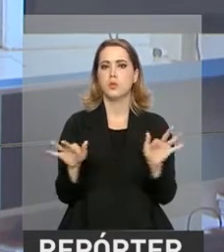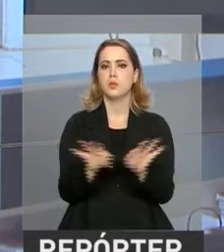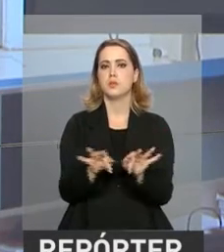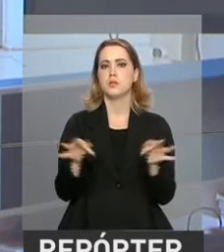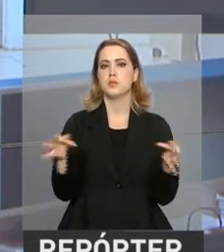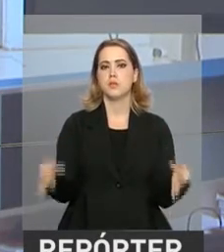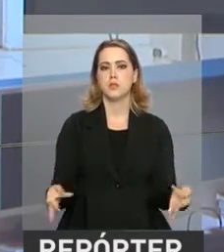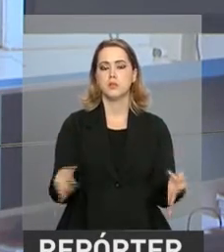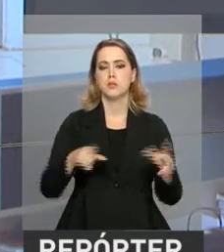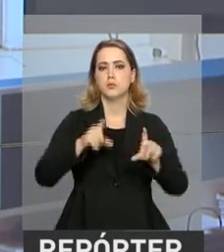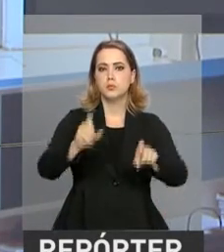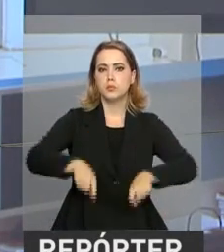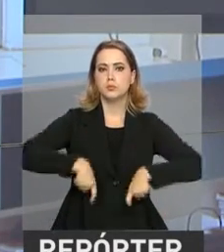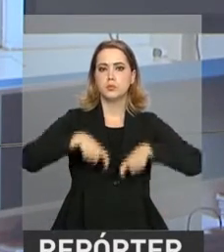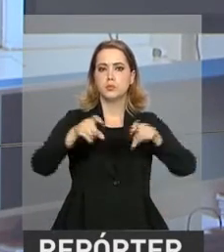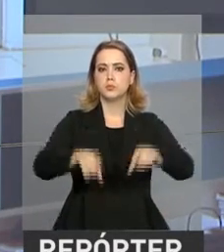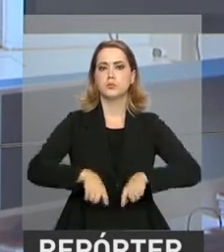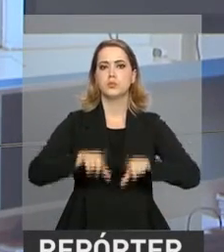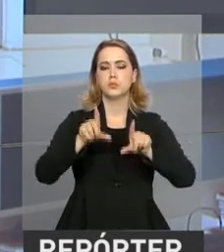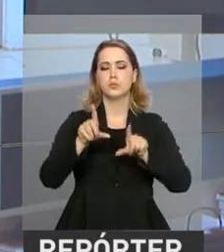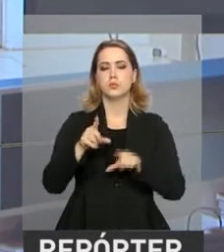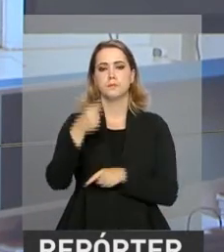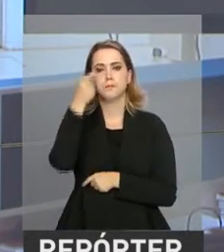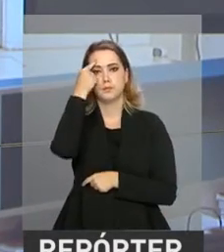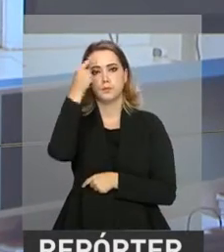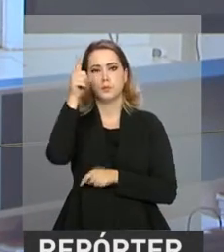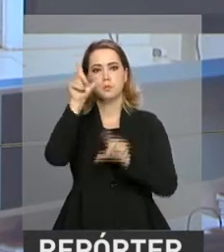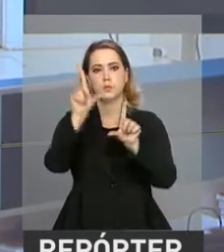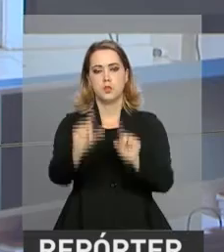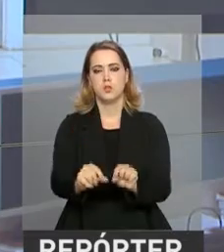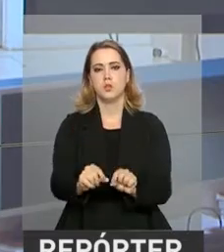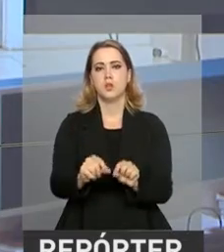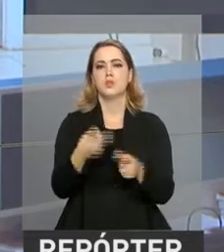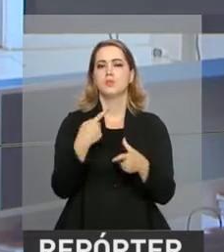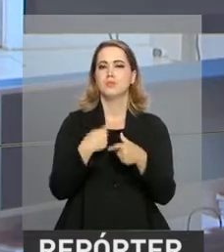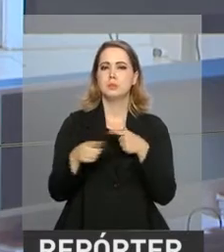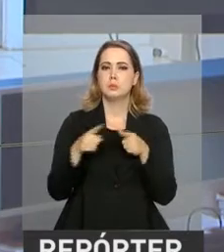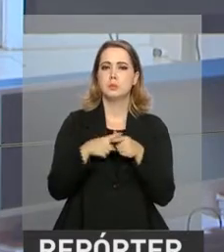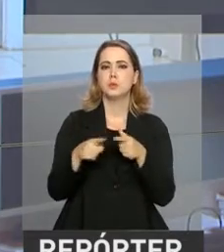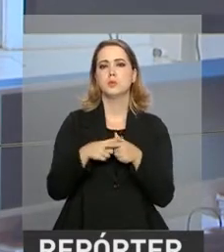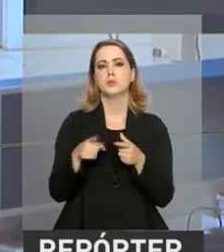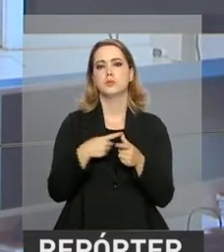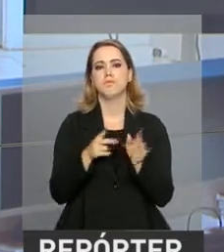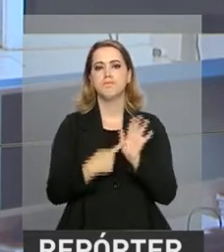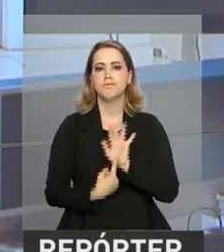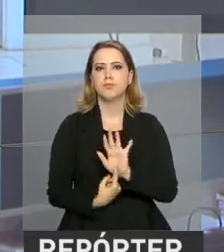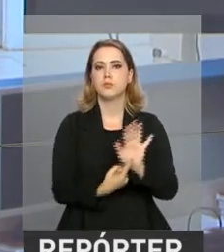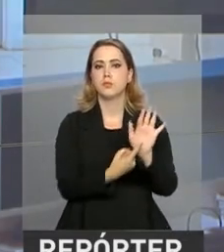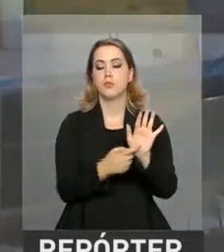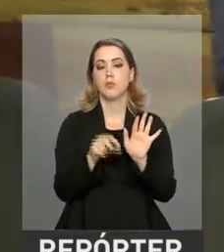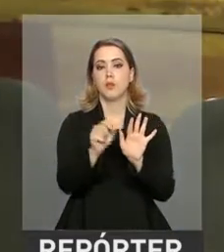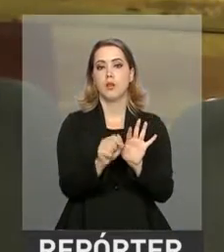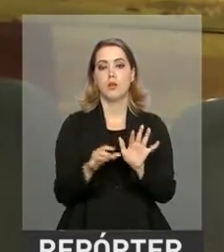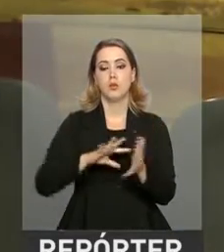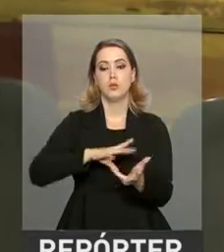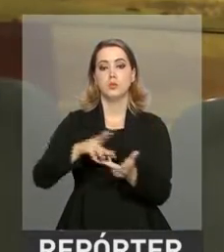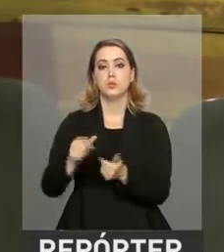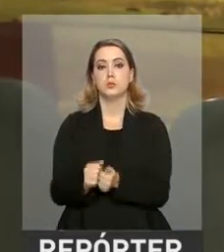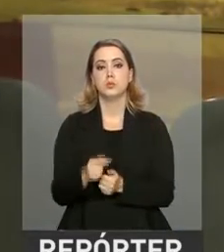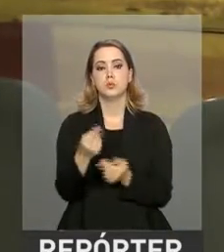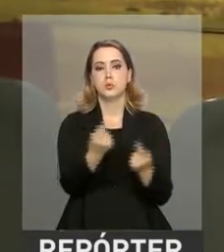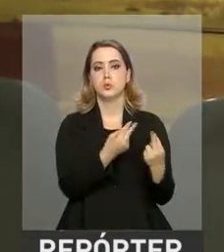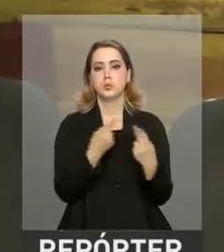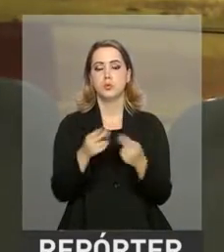agronegócio a idéia é reduzir a burocracia para tornar o setor mais competitivo frente aos mercados internacionais a medida é semelhante